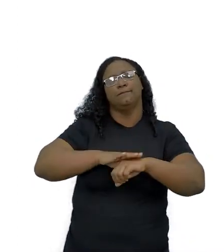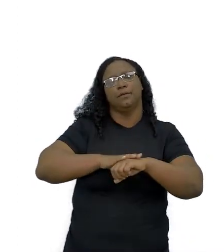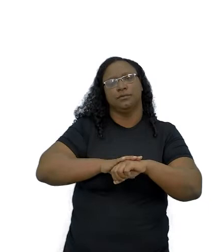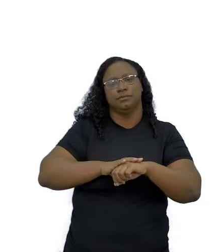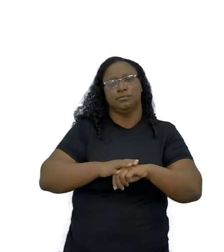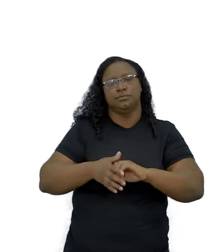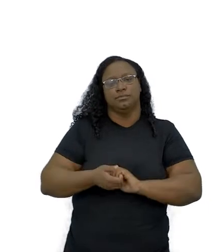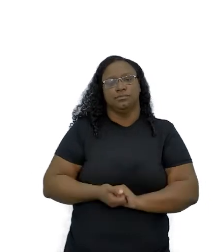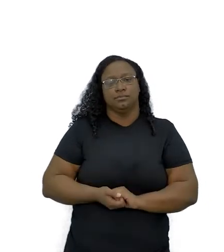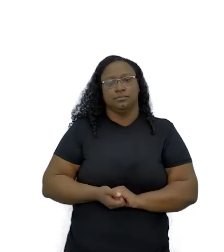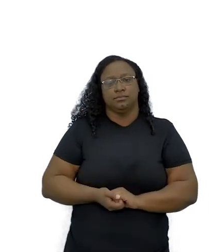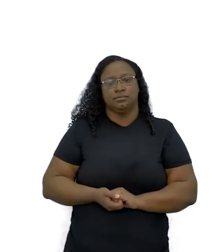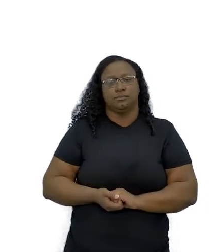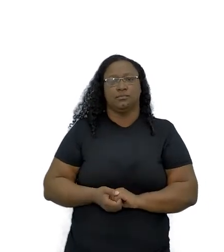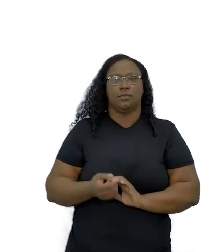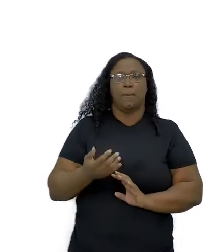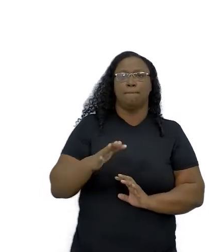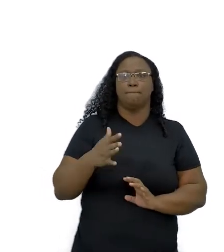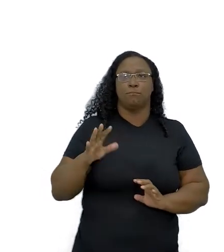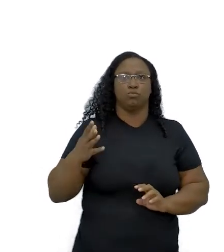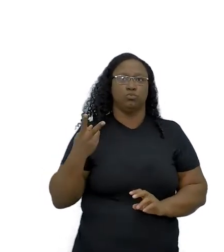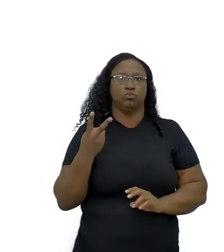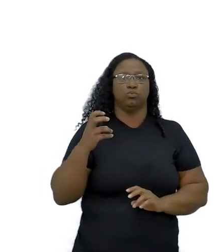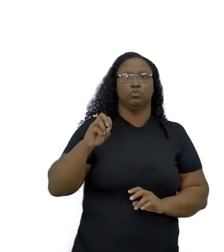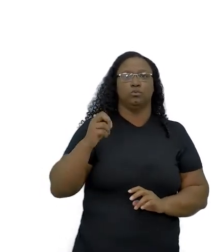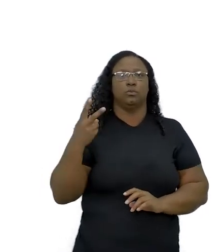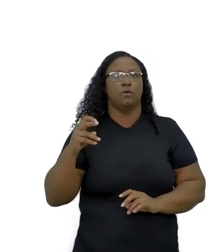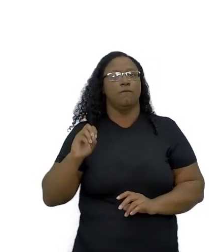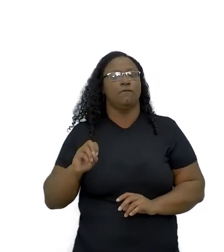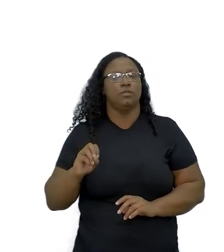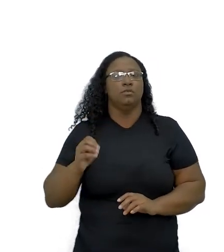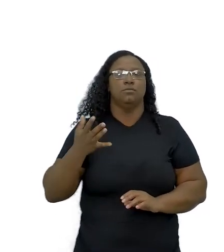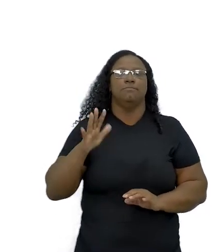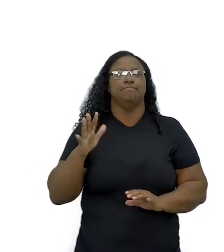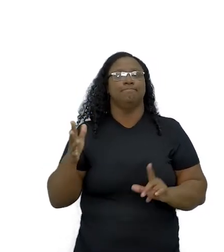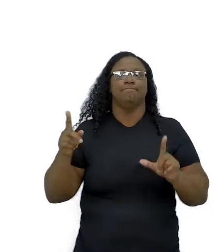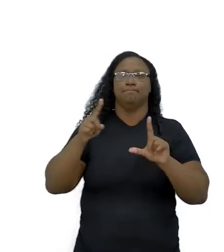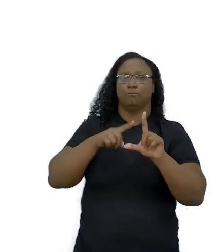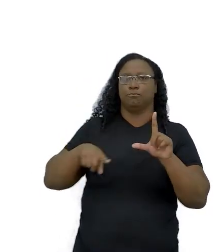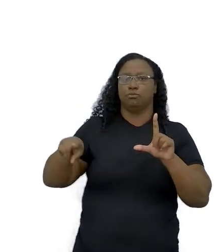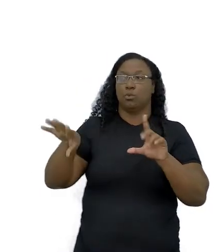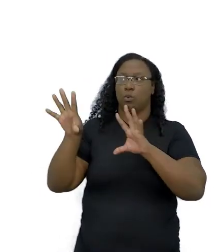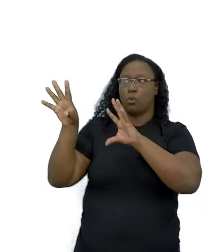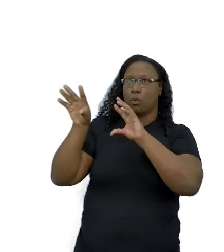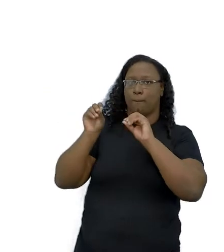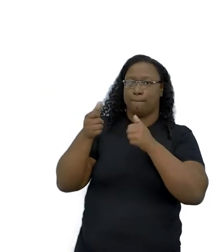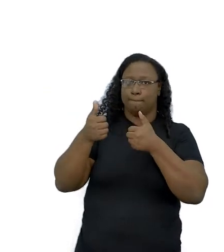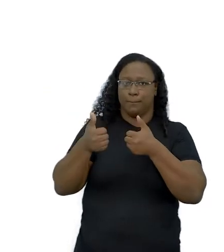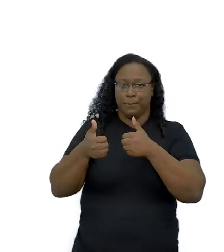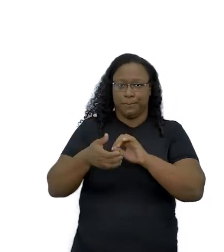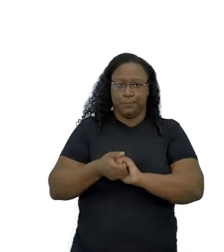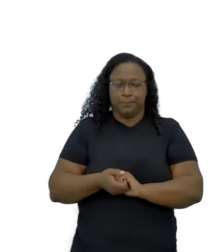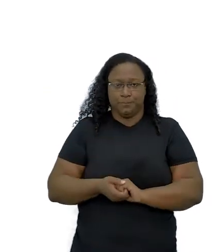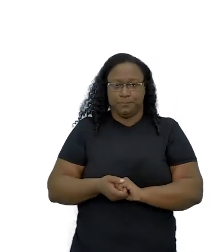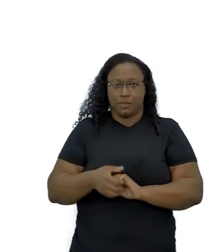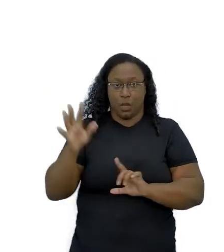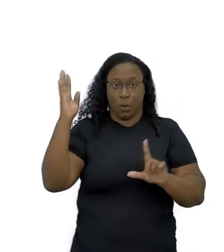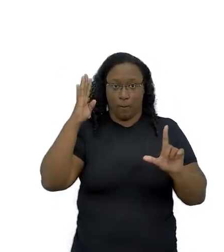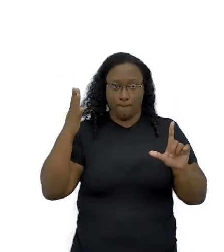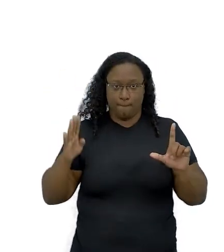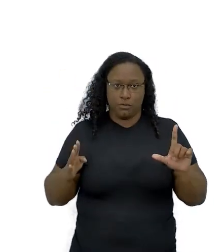Esses aqui são dados de 2020 desse mesmo lugar aí, do balanço energético que eu copiei, tá bom? Veja, ó, o Brasil